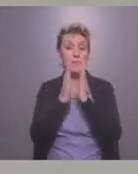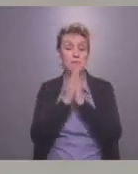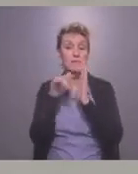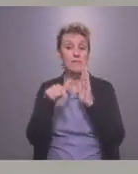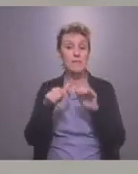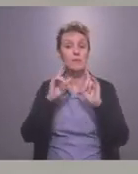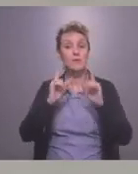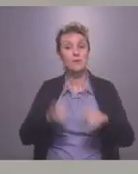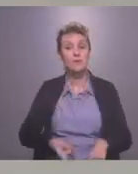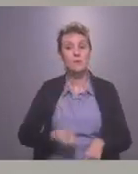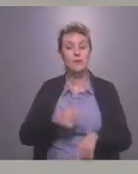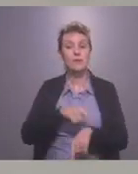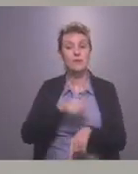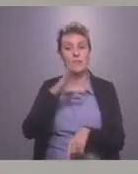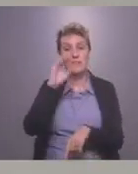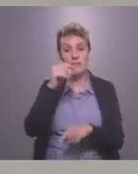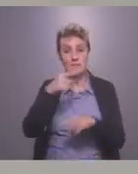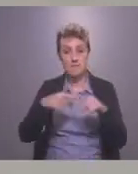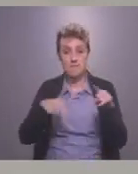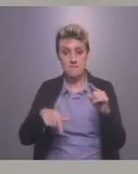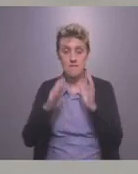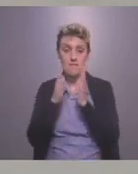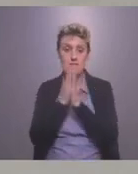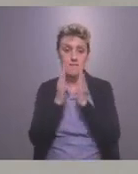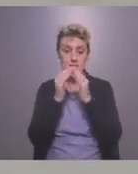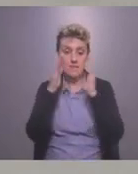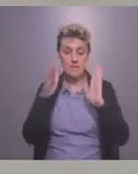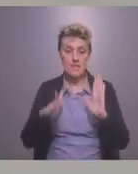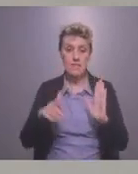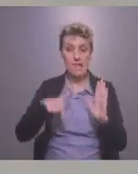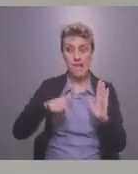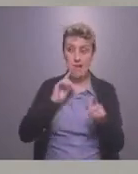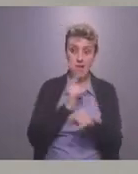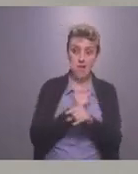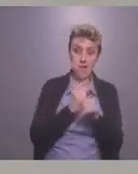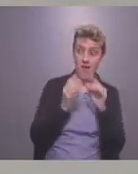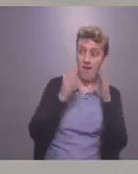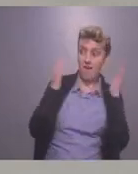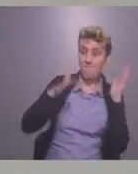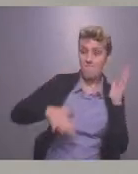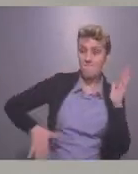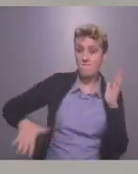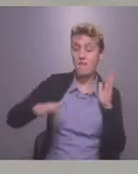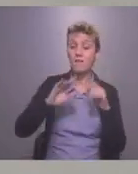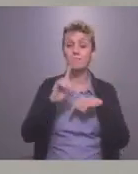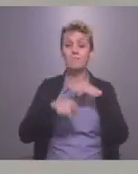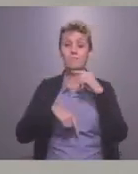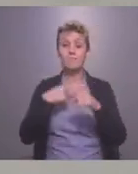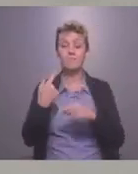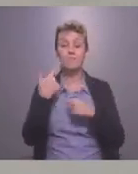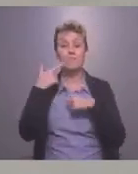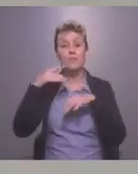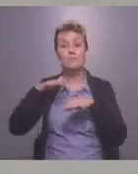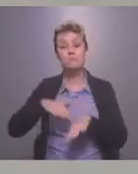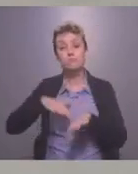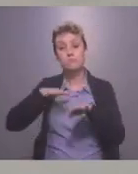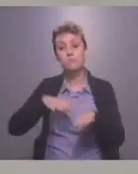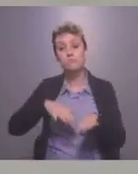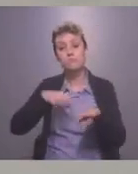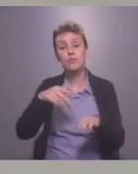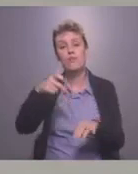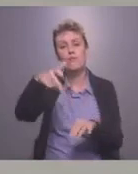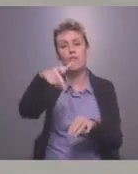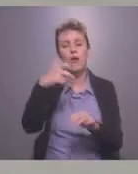às 22h30 aqui na Basílica da Santíssima Trindade. Seguiremos depois em procissão para a Capelinha